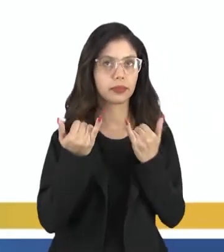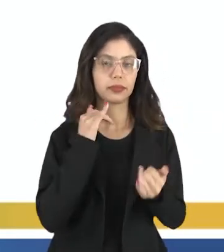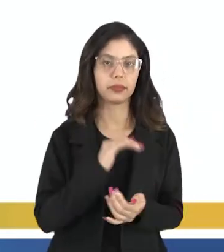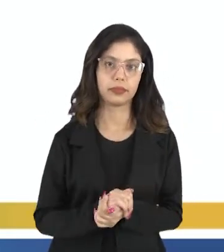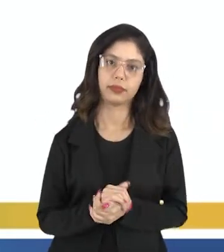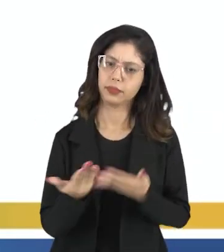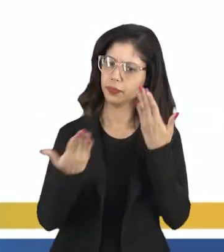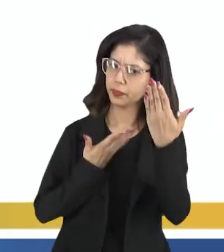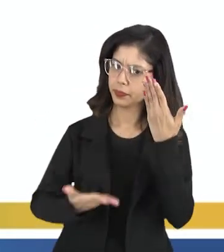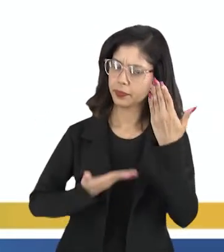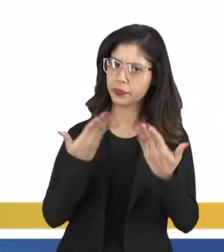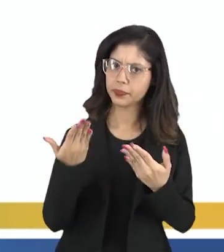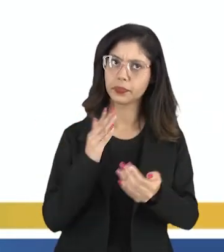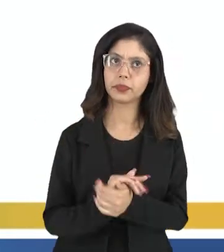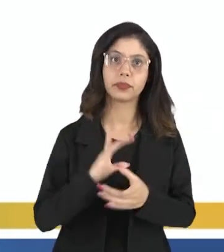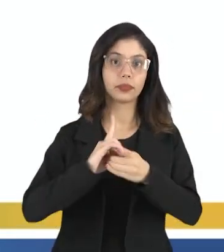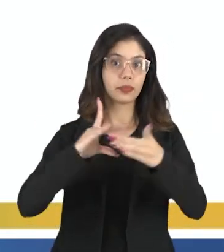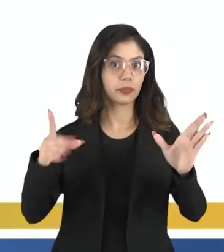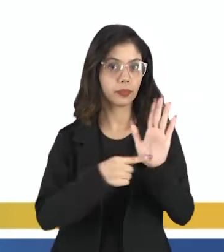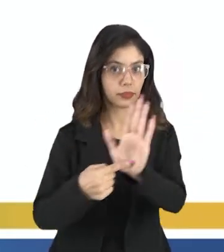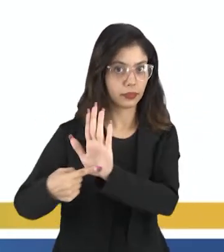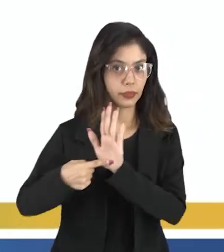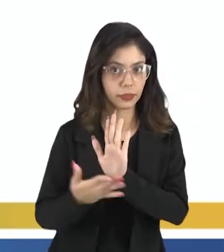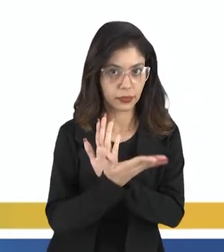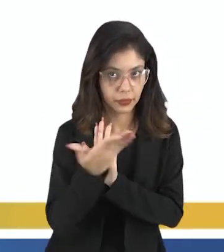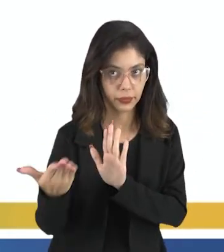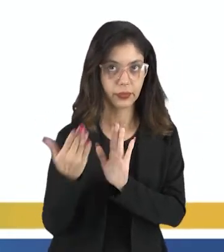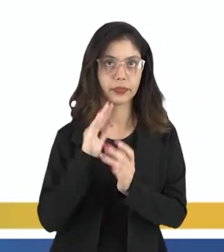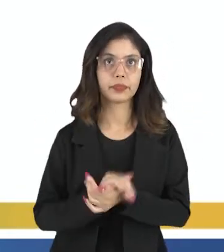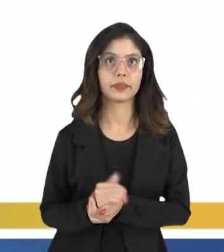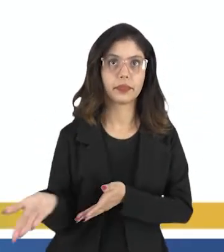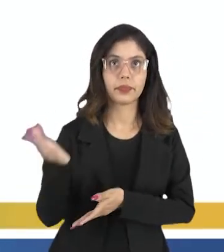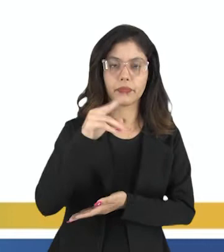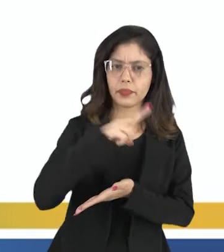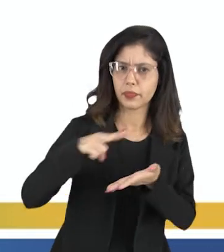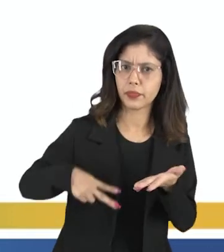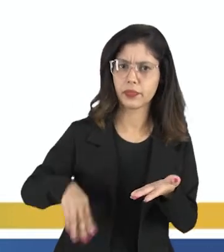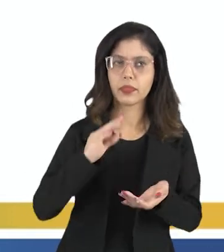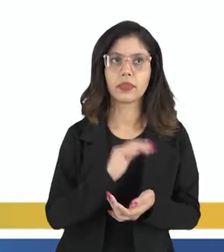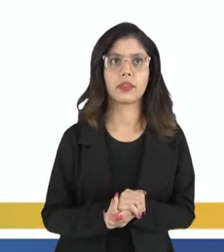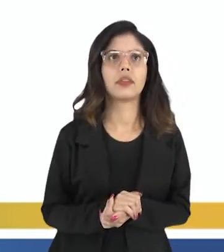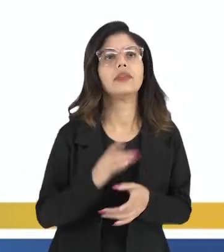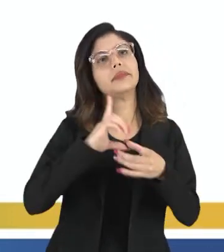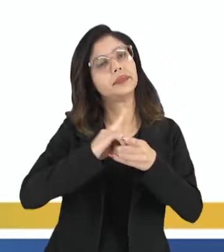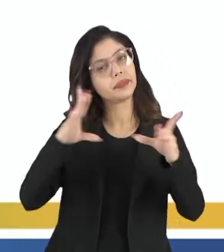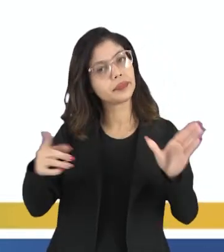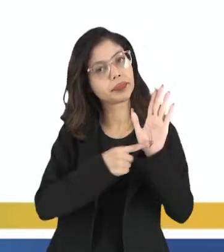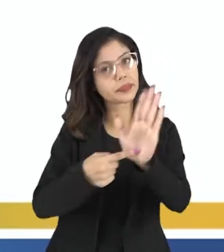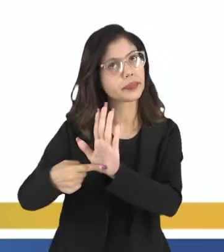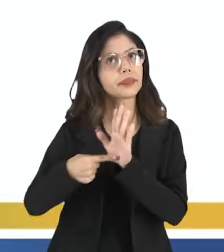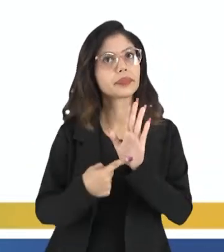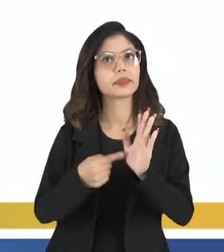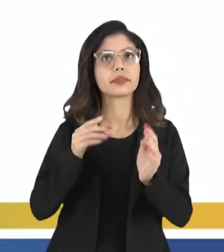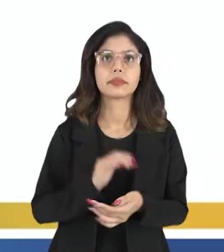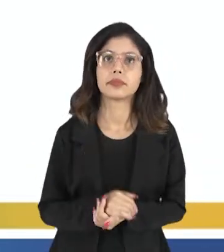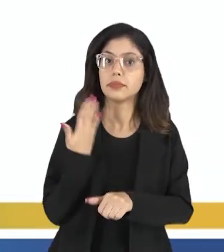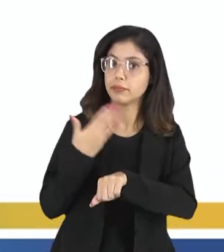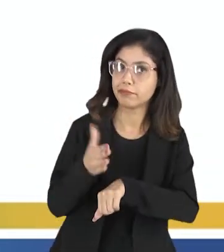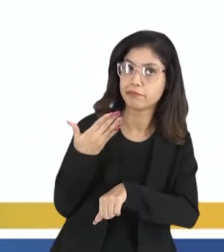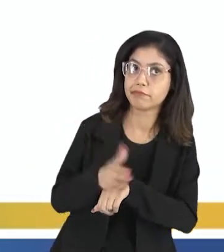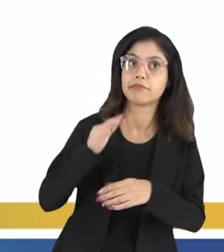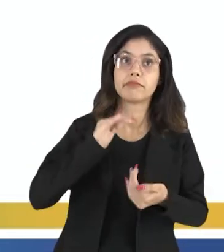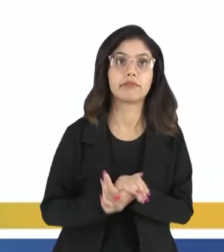informações relacionadas à democracia representativa. Vamos ler? Democracia representativa